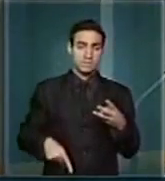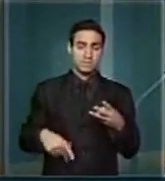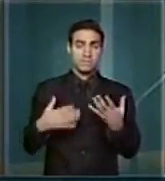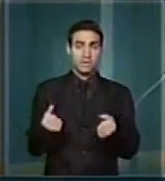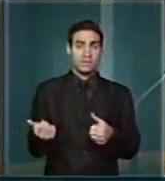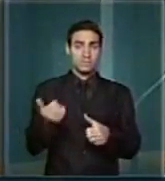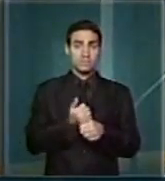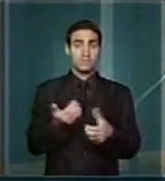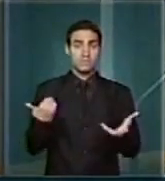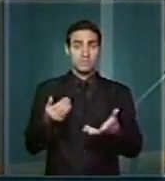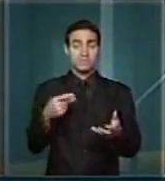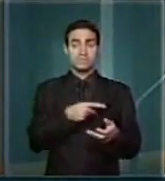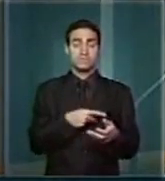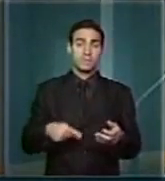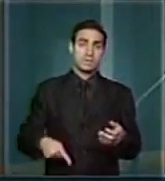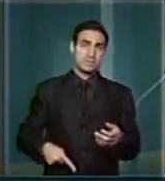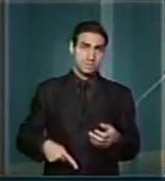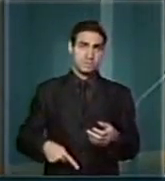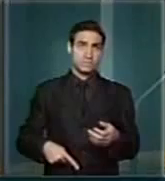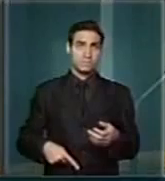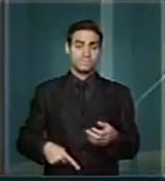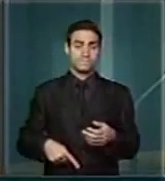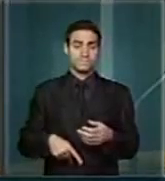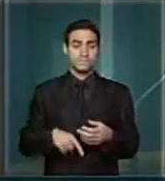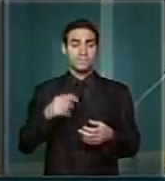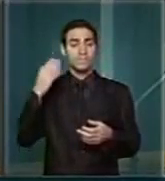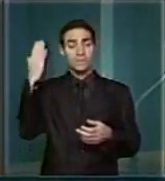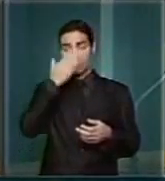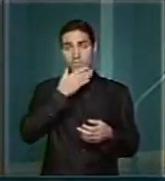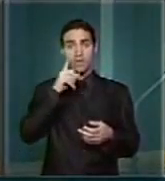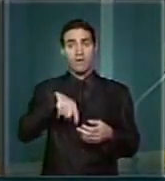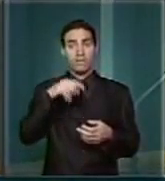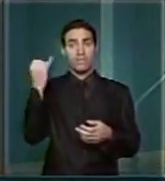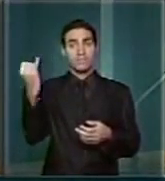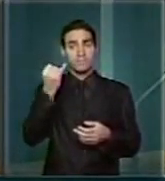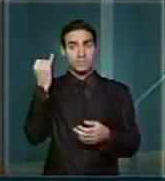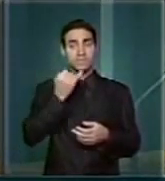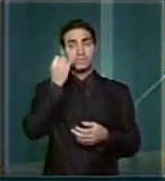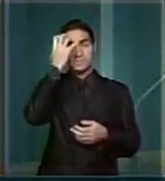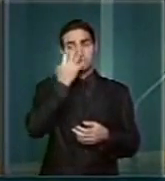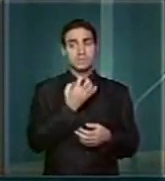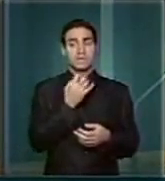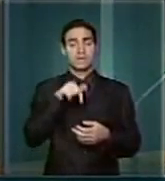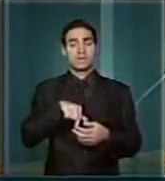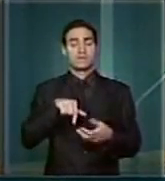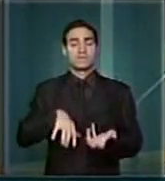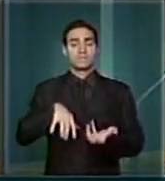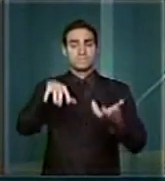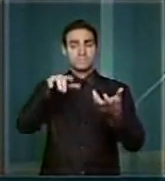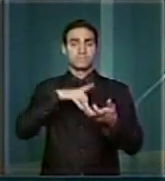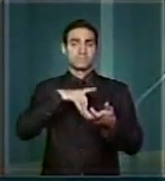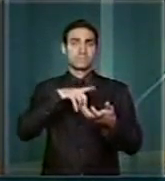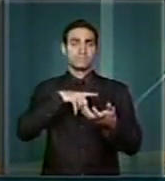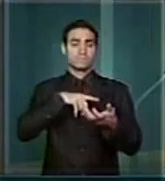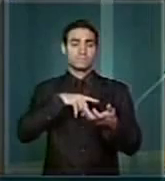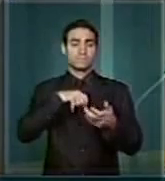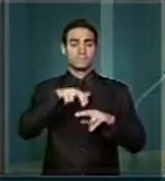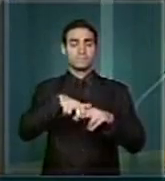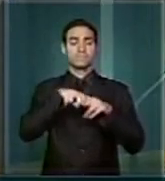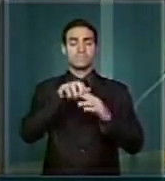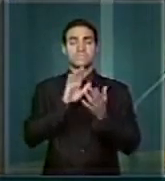assume hoje a presidência da República, mostrando a importância, a seriedade que esse Parlamento tem. Então,